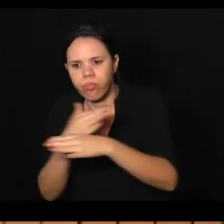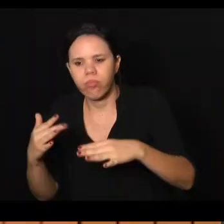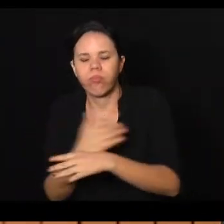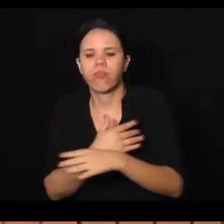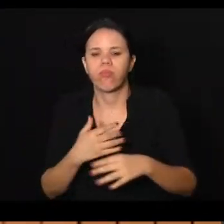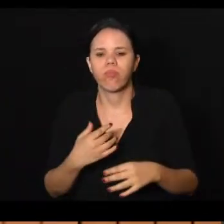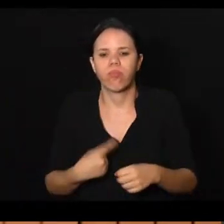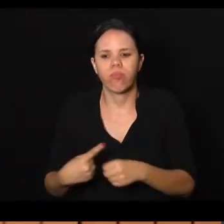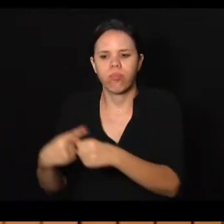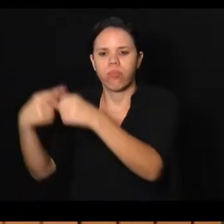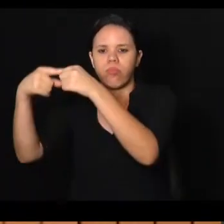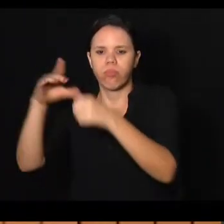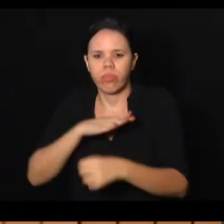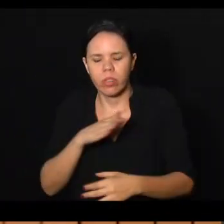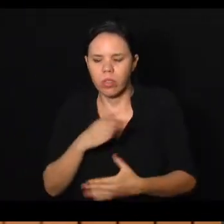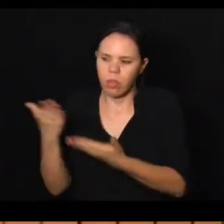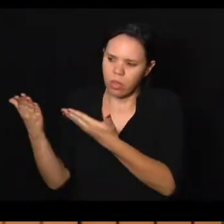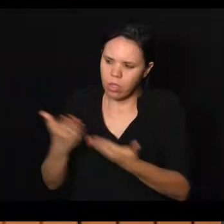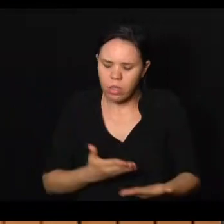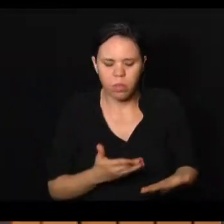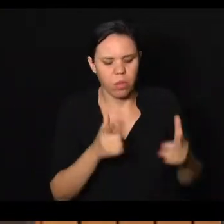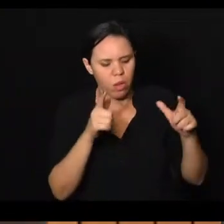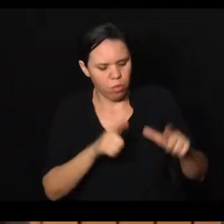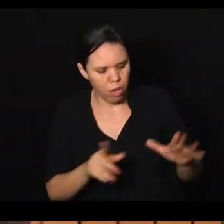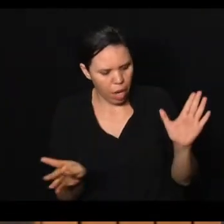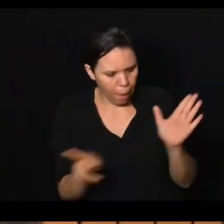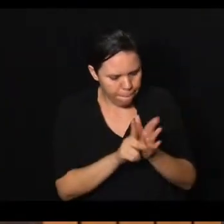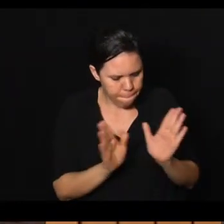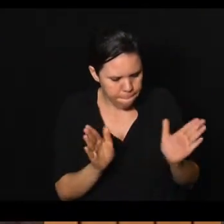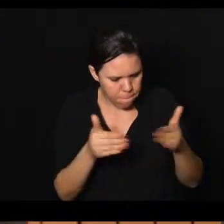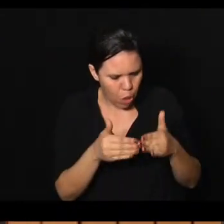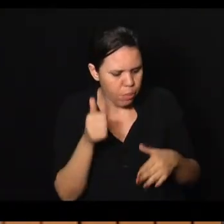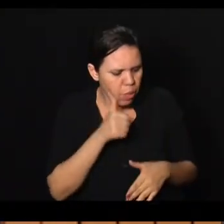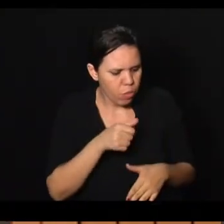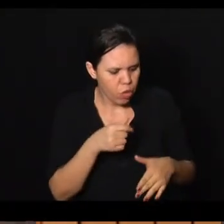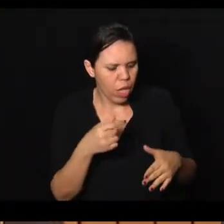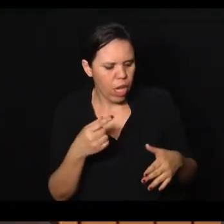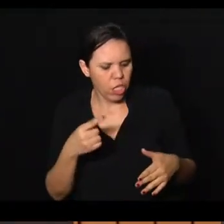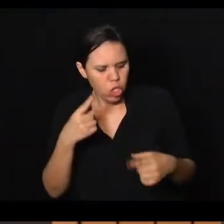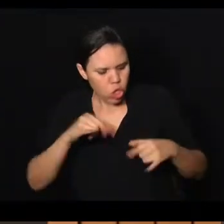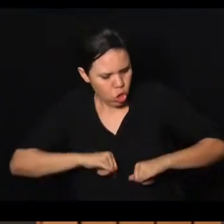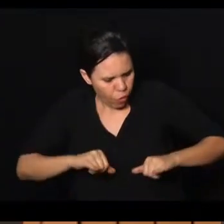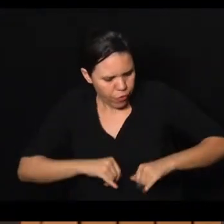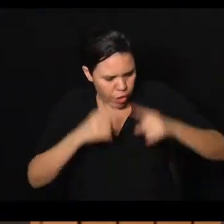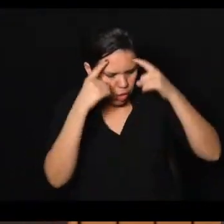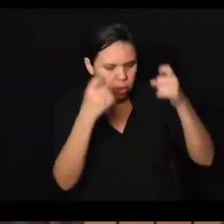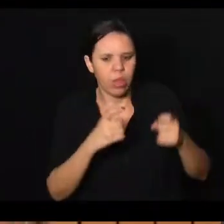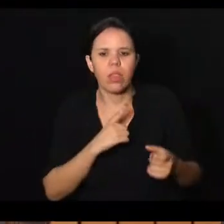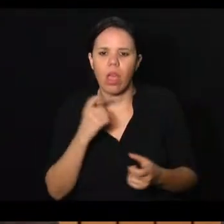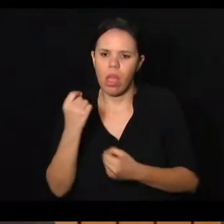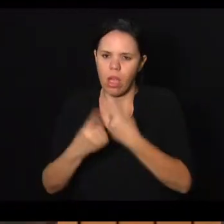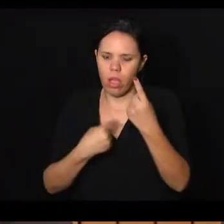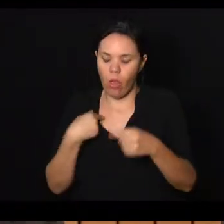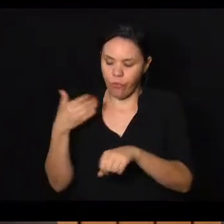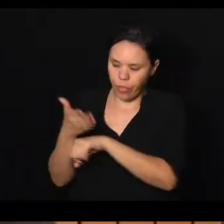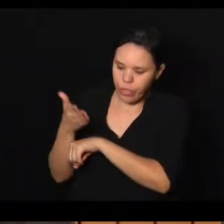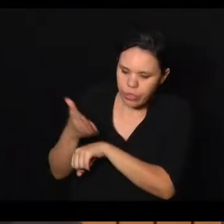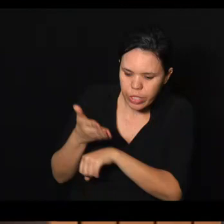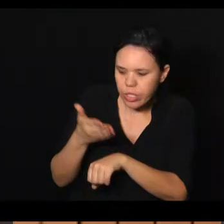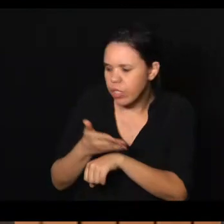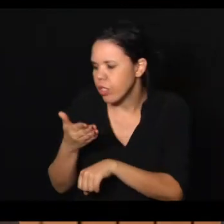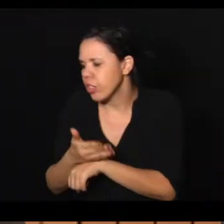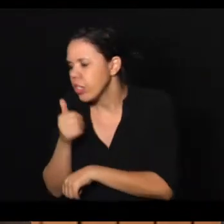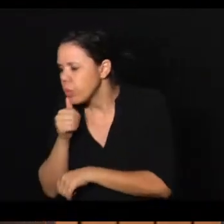de abrigo, para abrigar a mulher vítima de violência. Deixa eu dizer para vocês, nós temos alguns abrigos, eu fui visitar abrigos